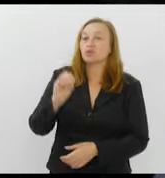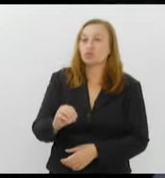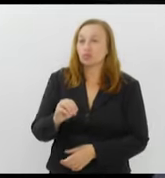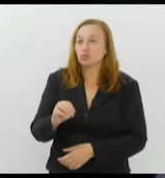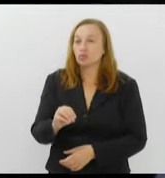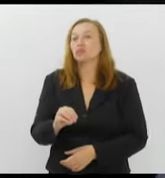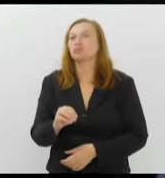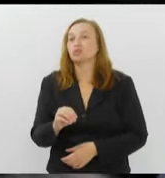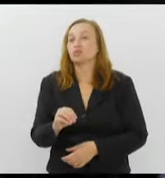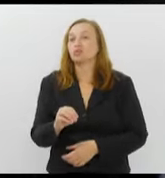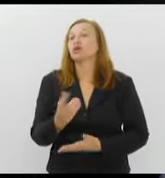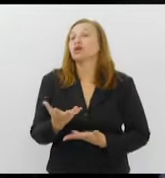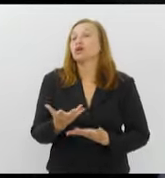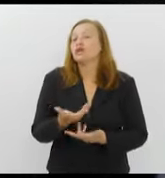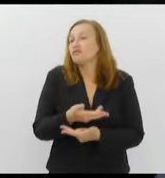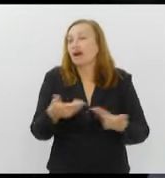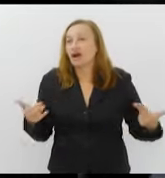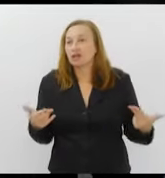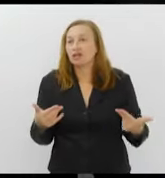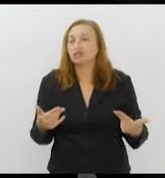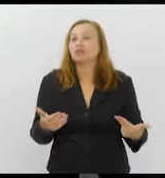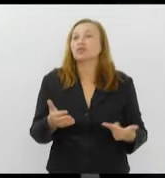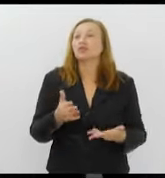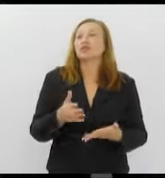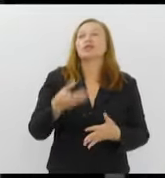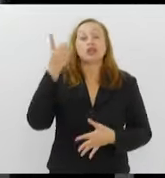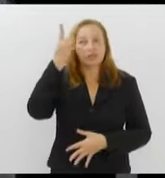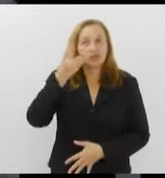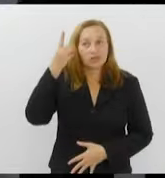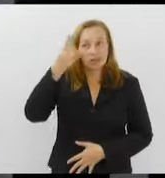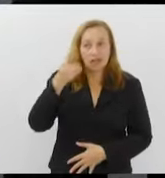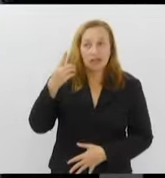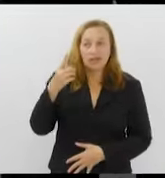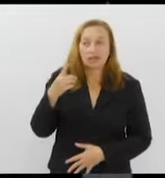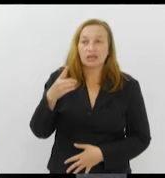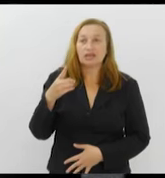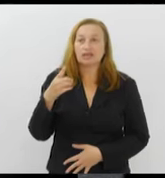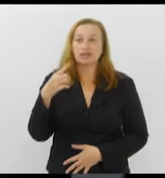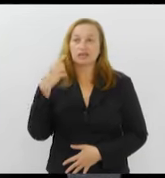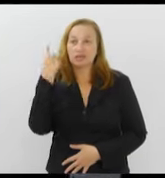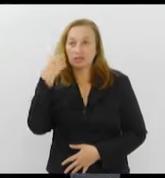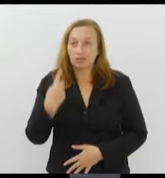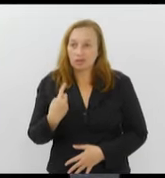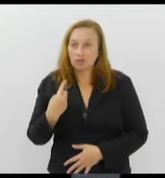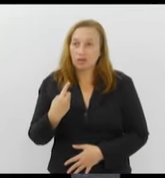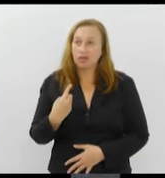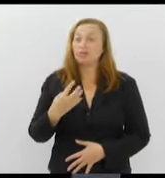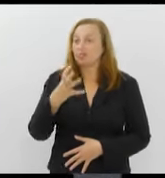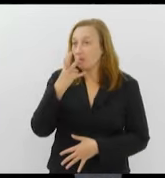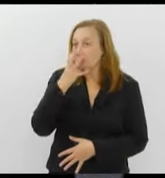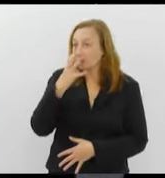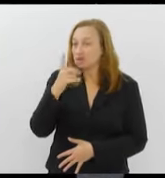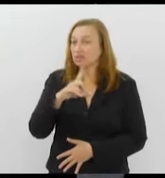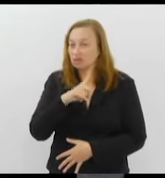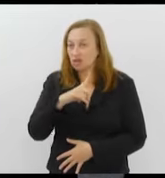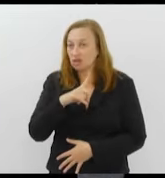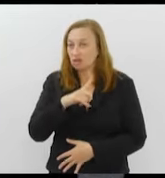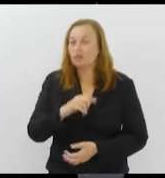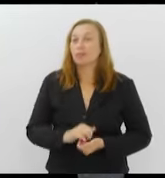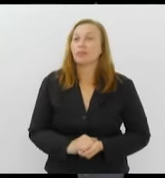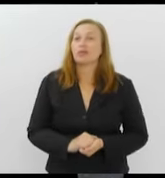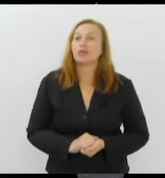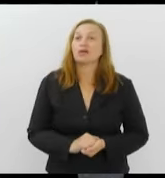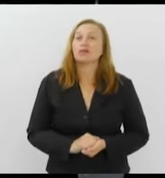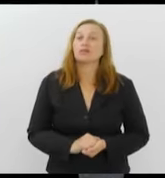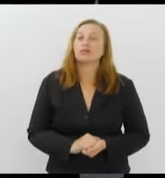eu também, como a deputada Dani Monteiro, eu quero dizer que eu tenho uma grande admiração. Aliás,